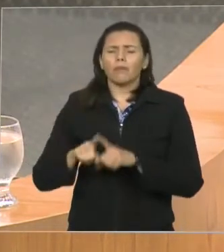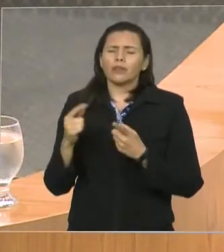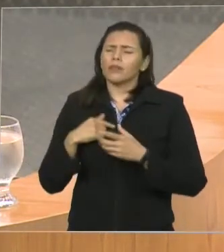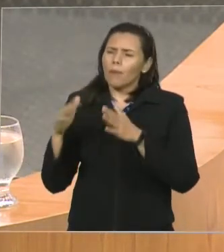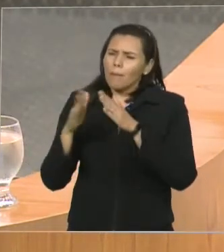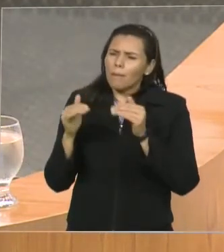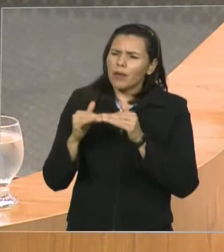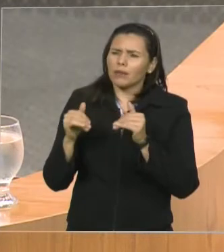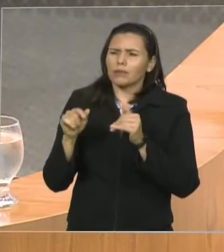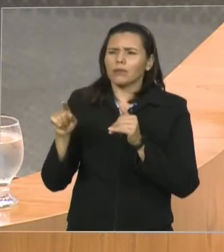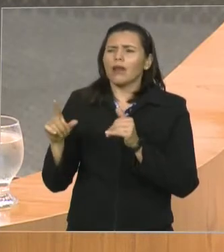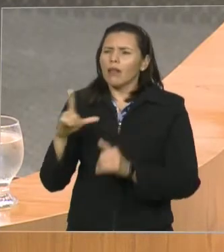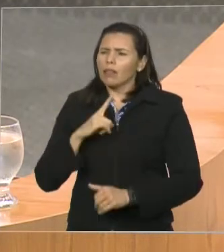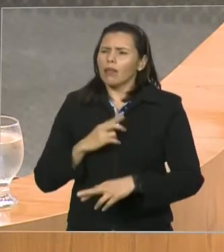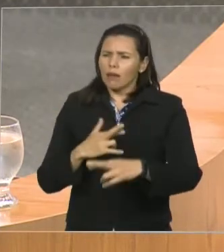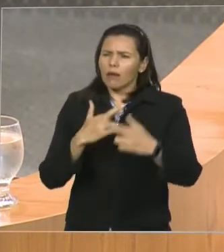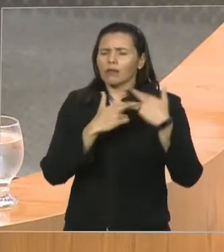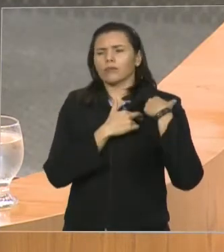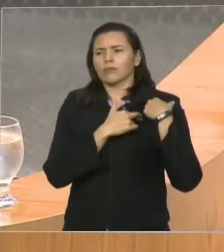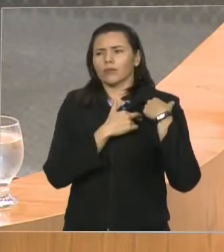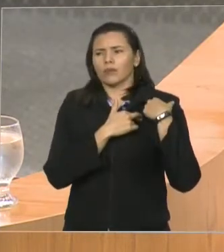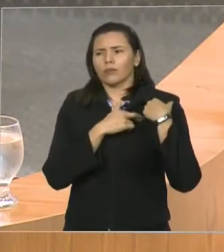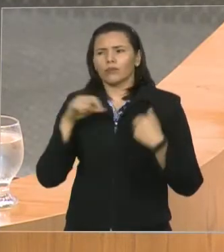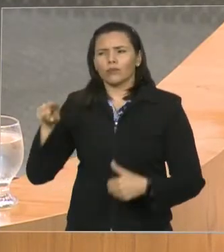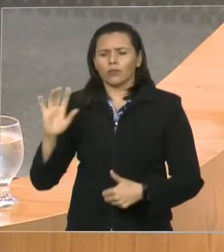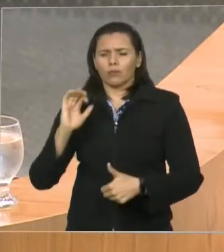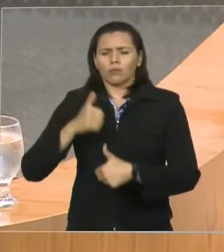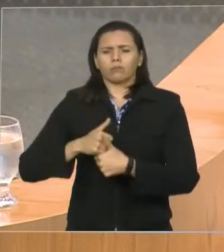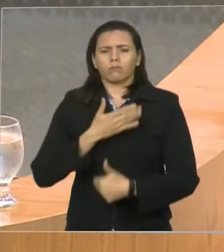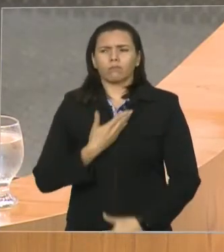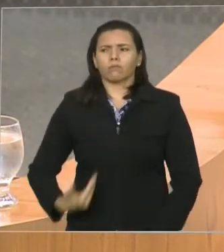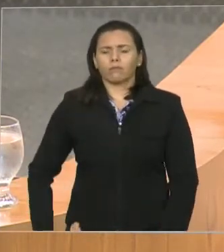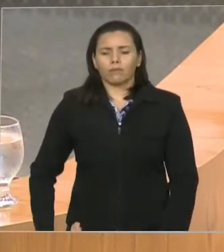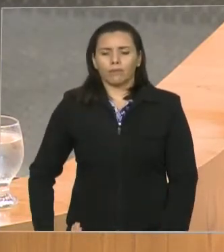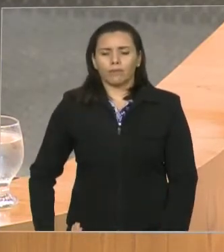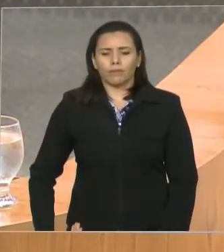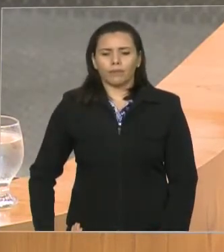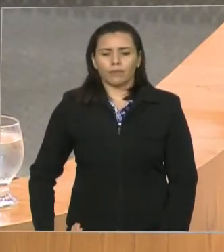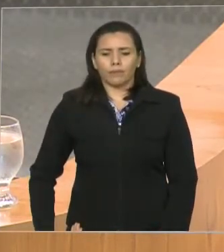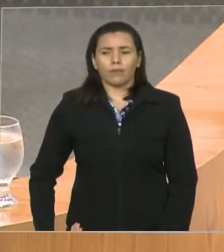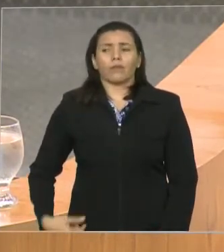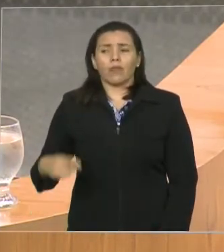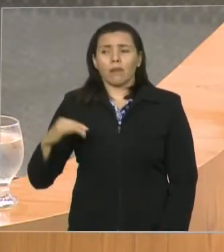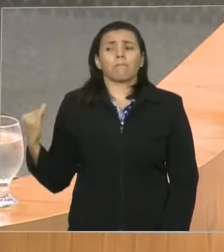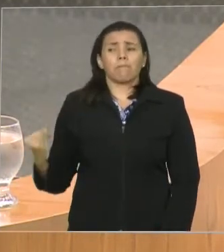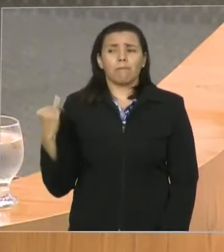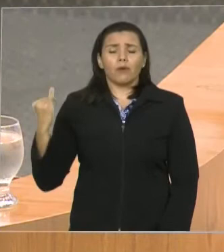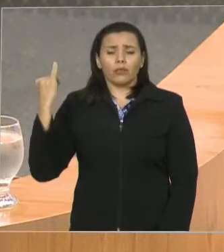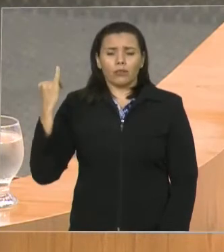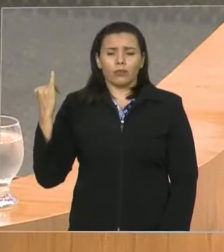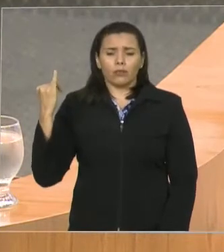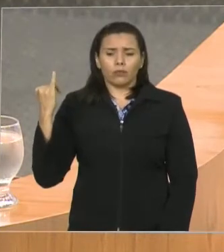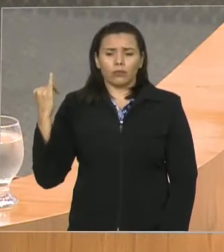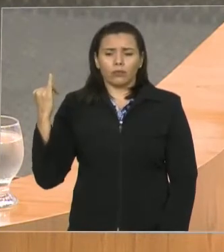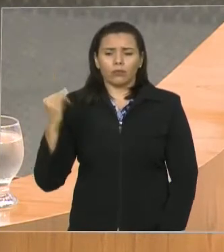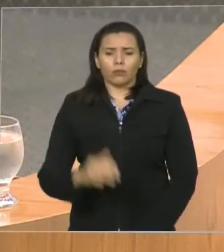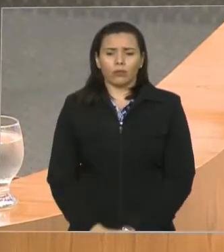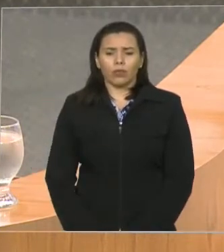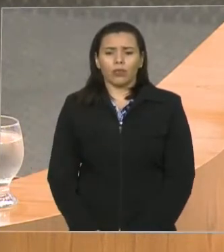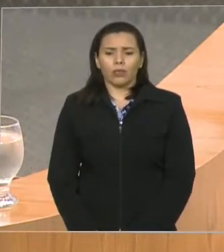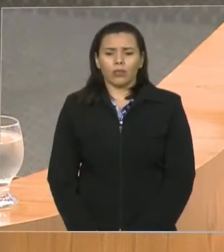que ocupa. E Vossa Excelência ocupa um cargo que foi destinado a Vossa